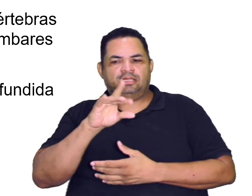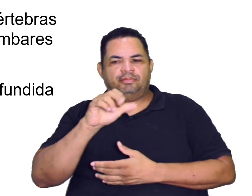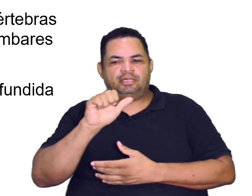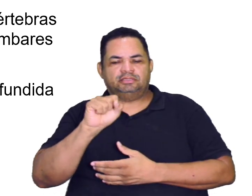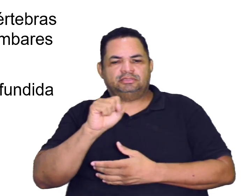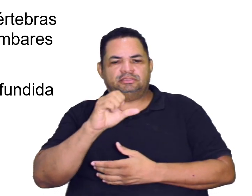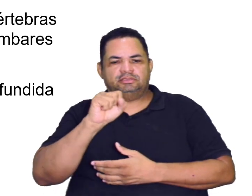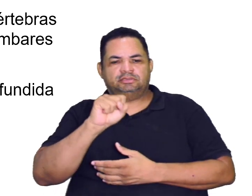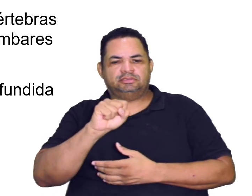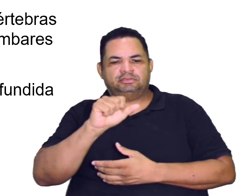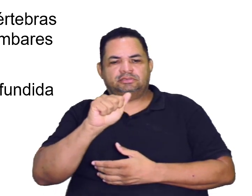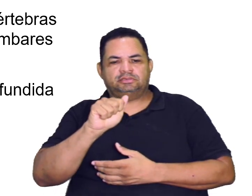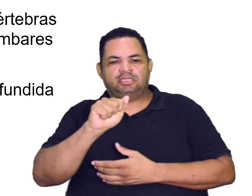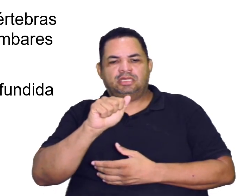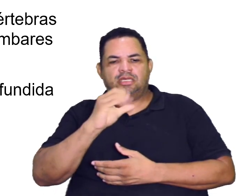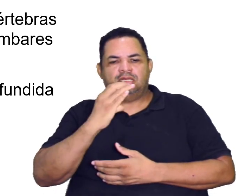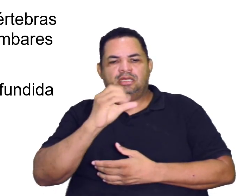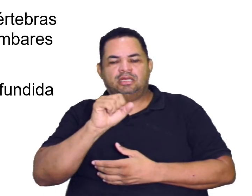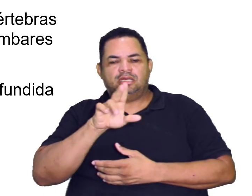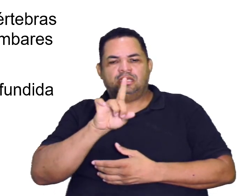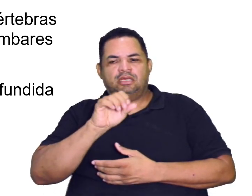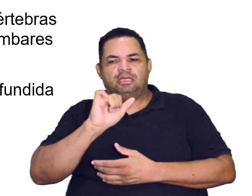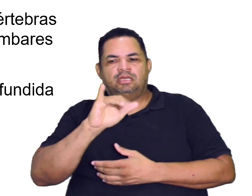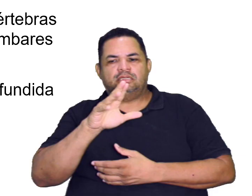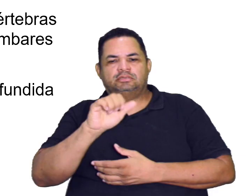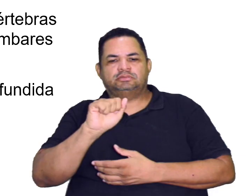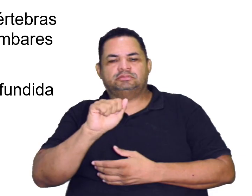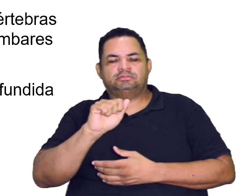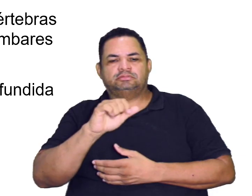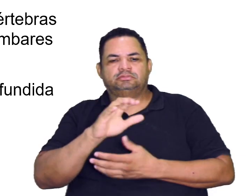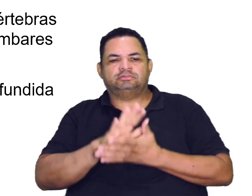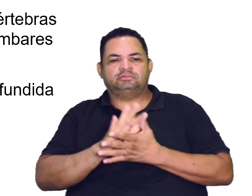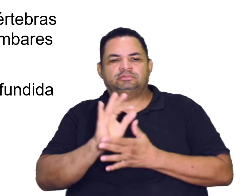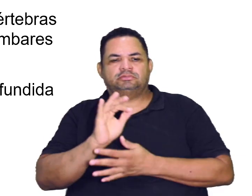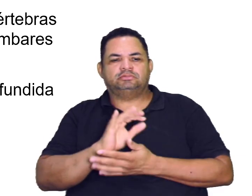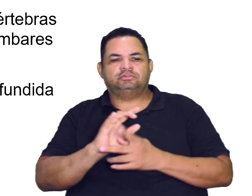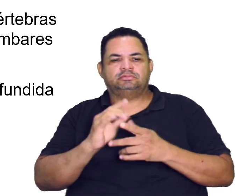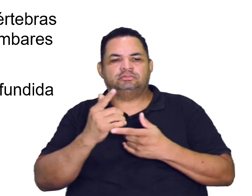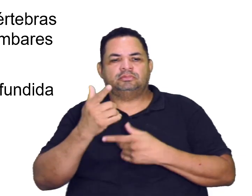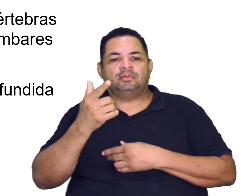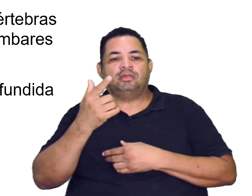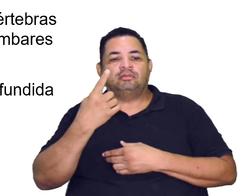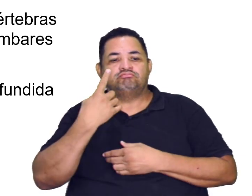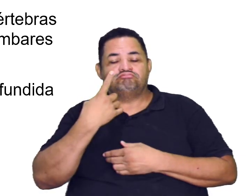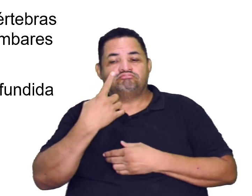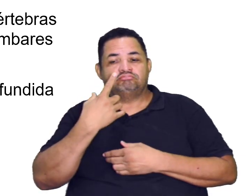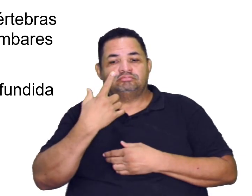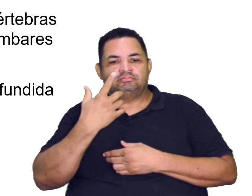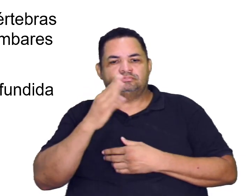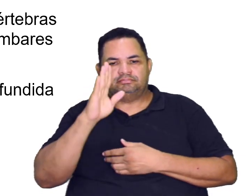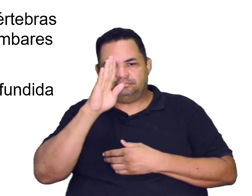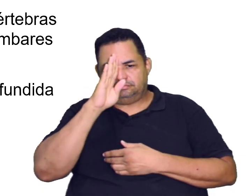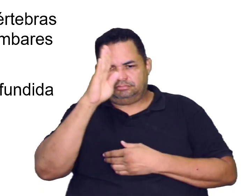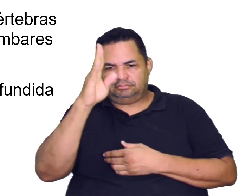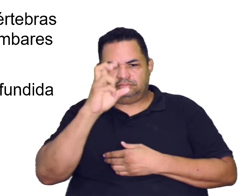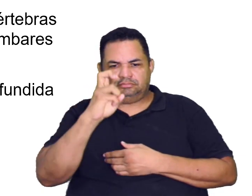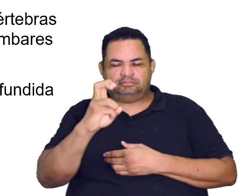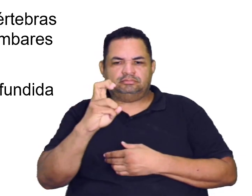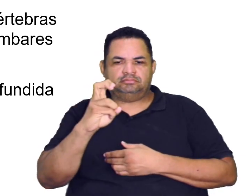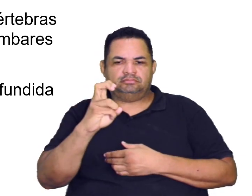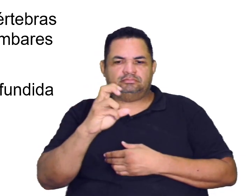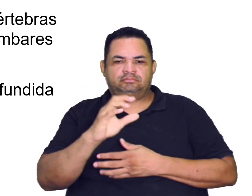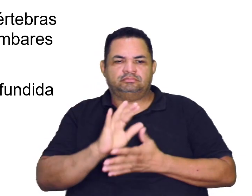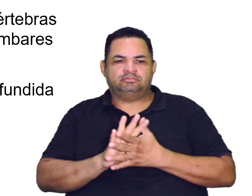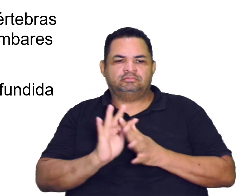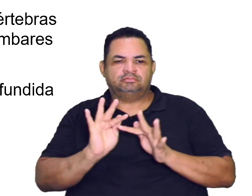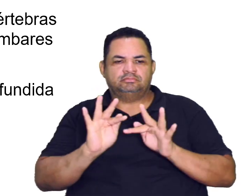E aqui a gente tem 5, tá? Só que essas 5 se formam aí em uma, mas a gente leva em consideração que são 5.